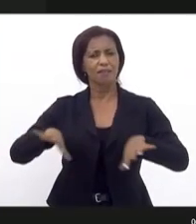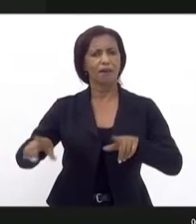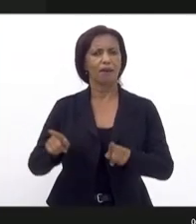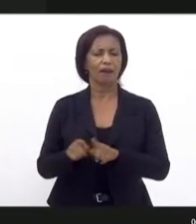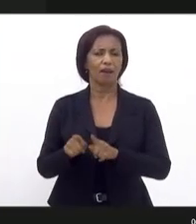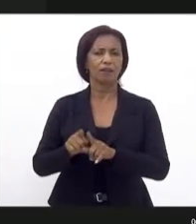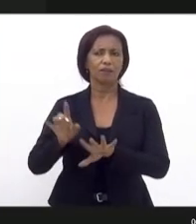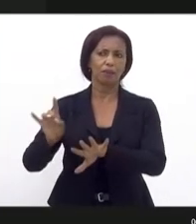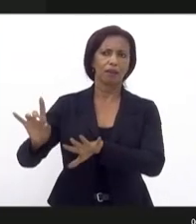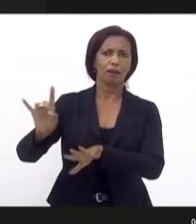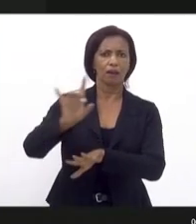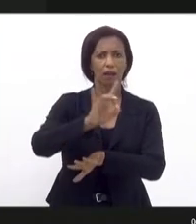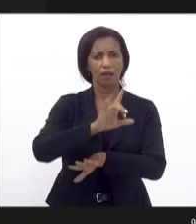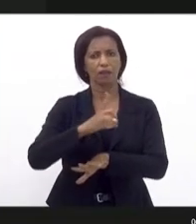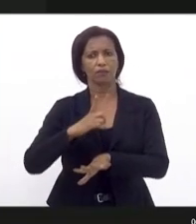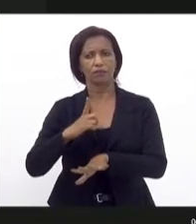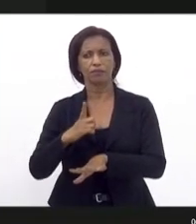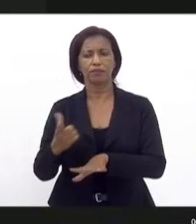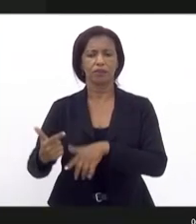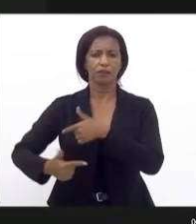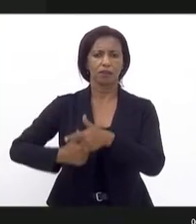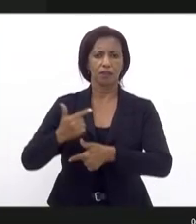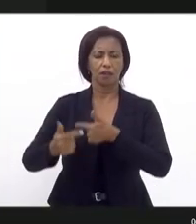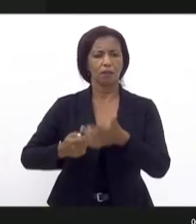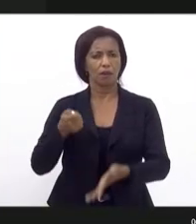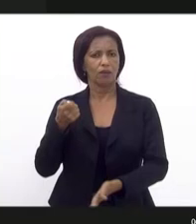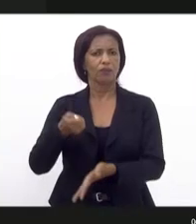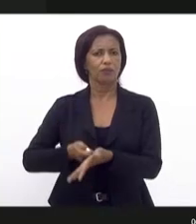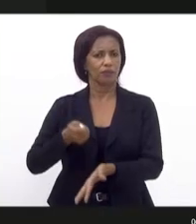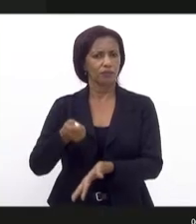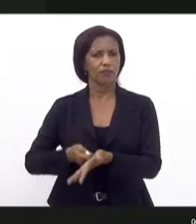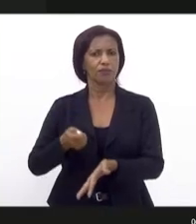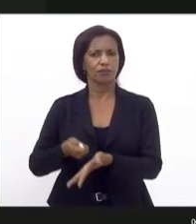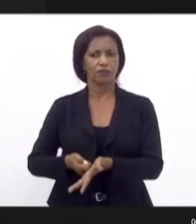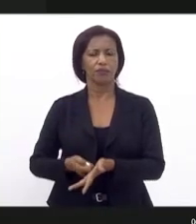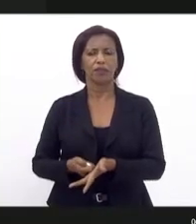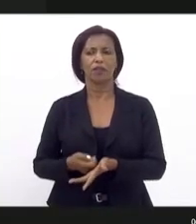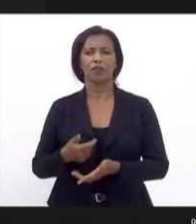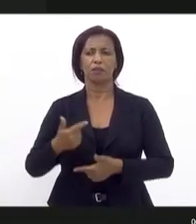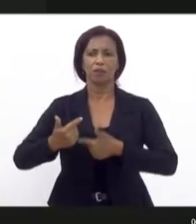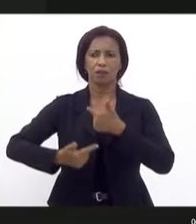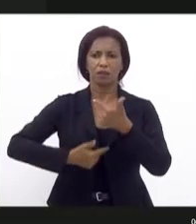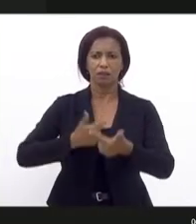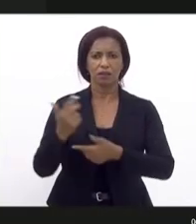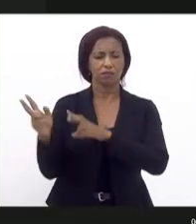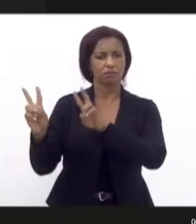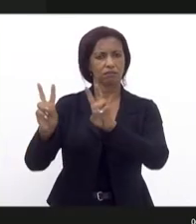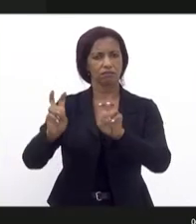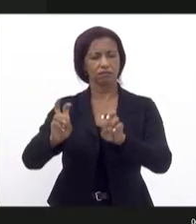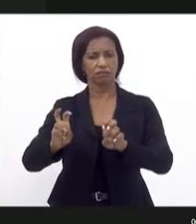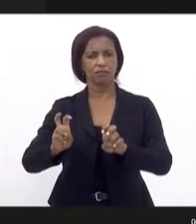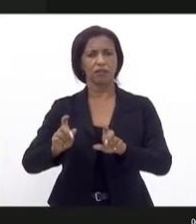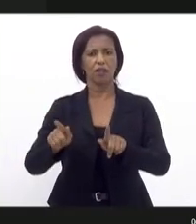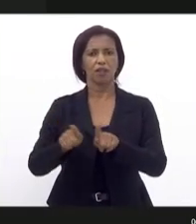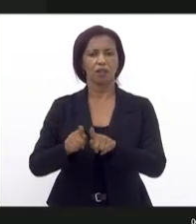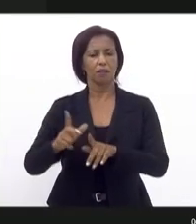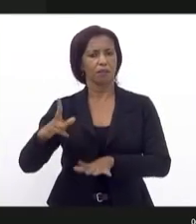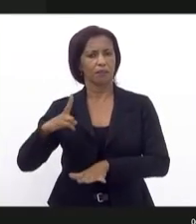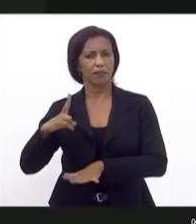senador Portinho trabalhando firme nessa questão, iniciativas